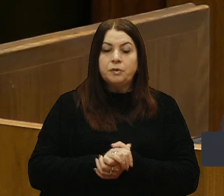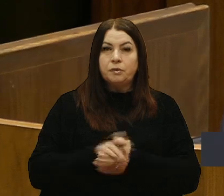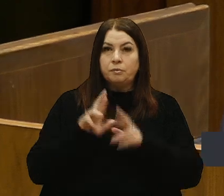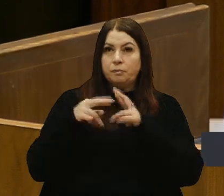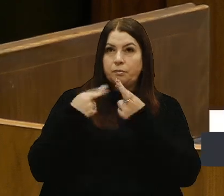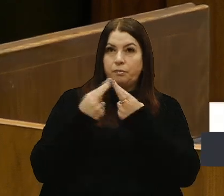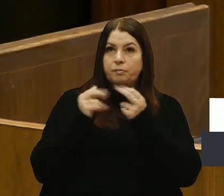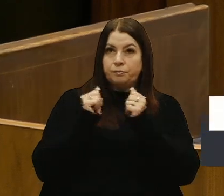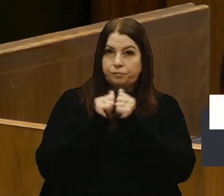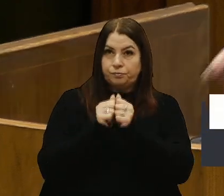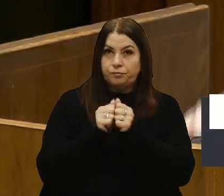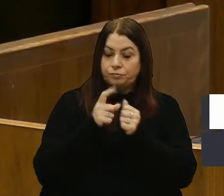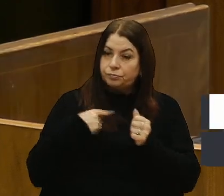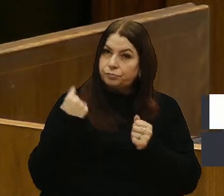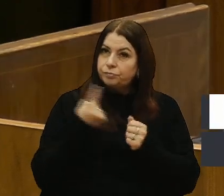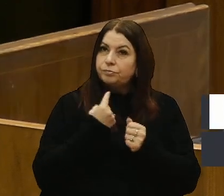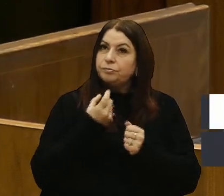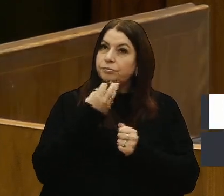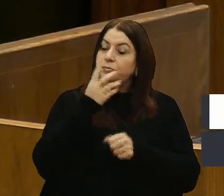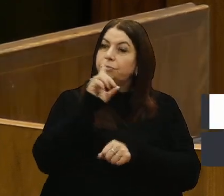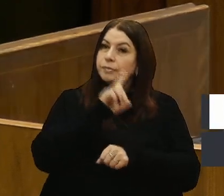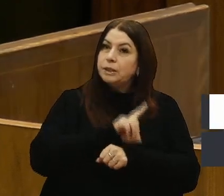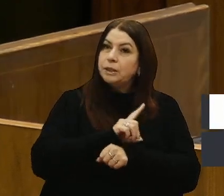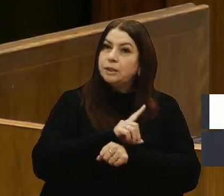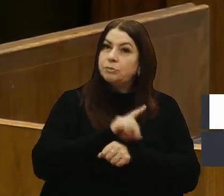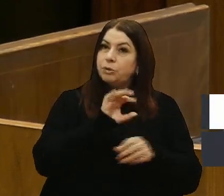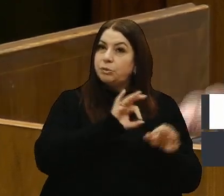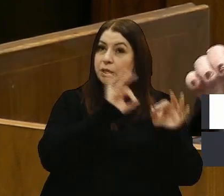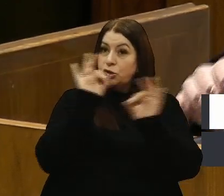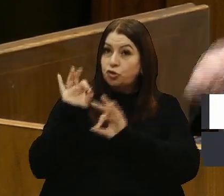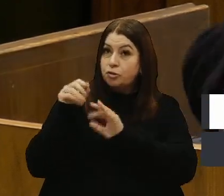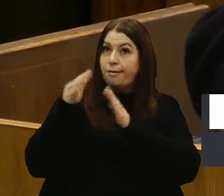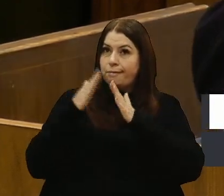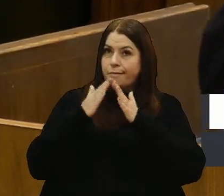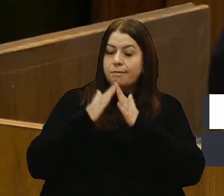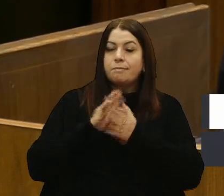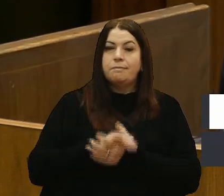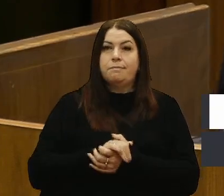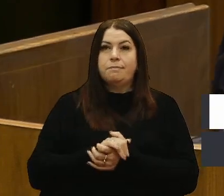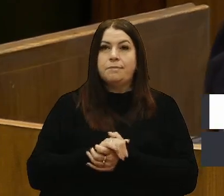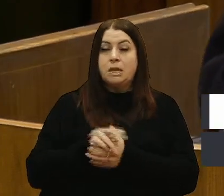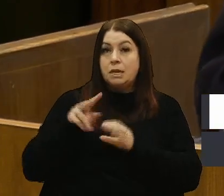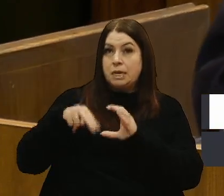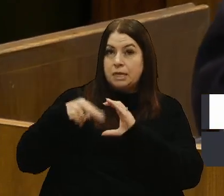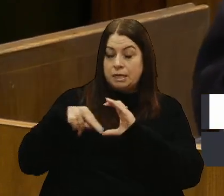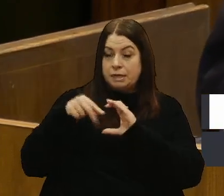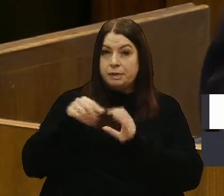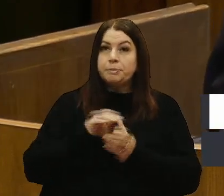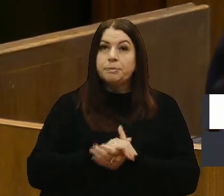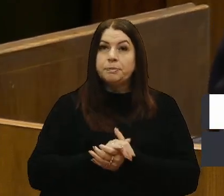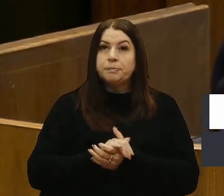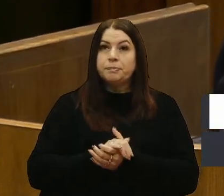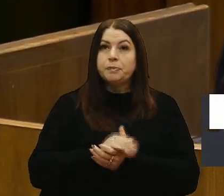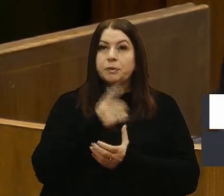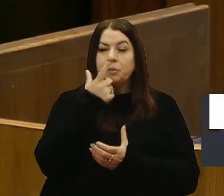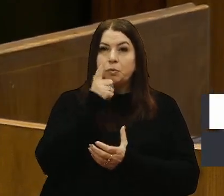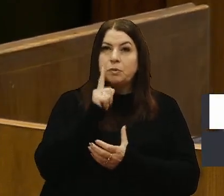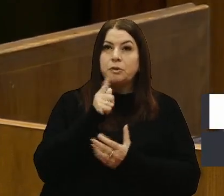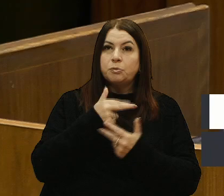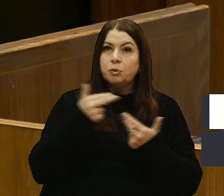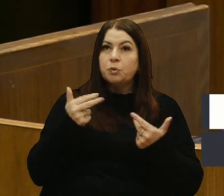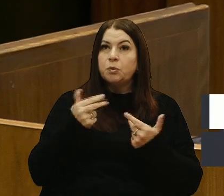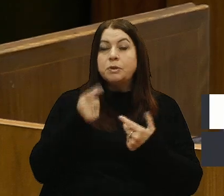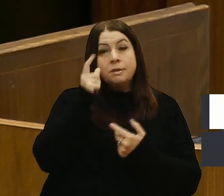sessão conosco. Bom dia a quem nos assiste de casa. A Câmara de Vereadores conseguiu um fato